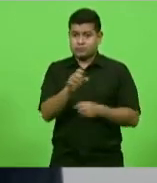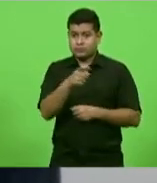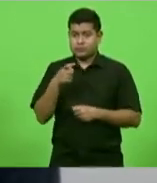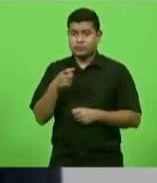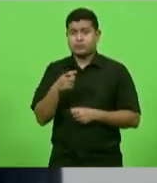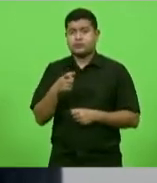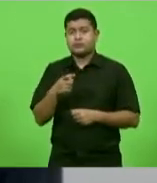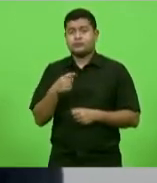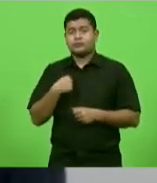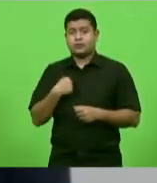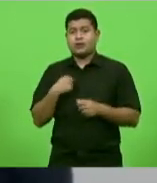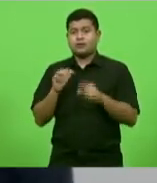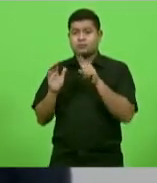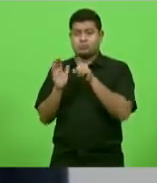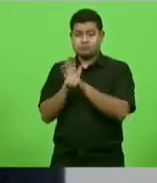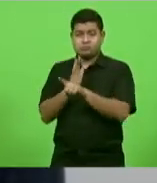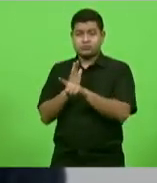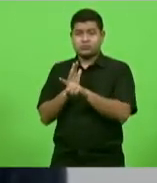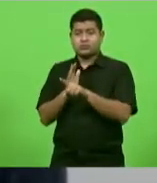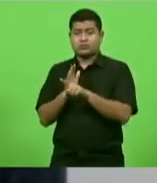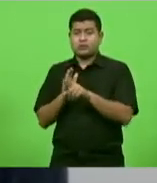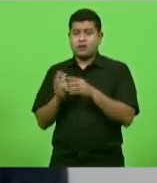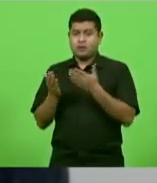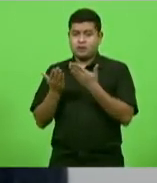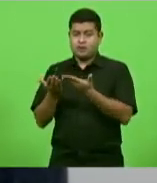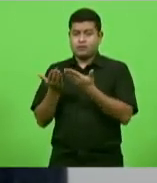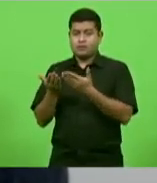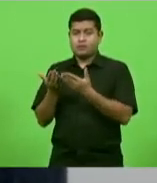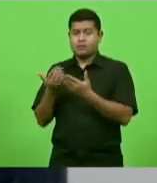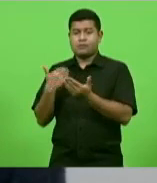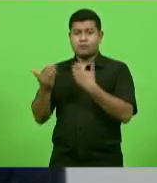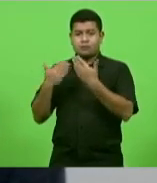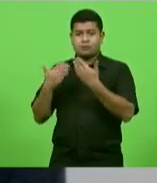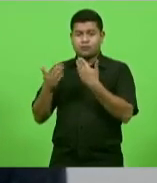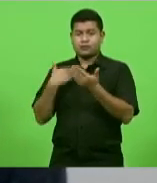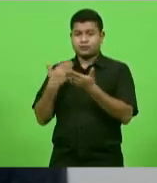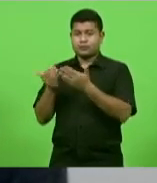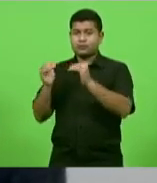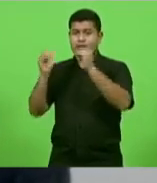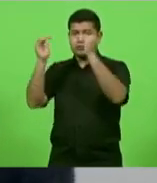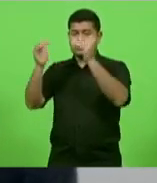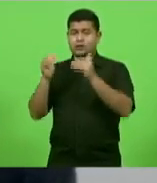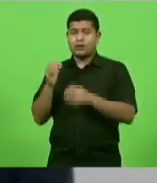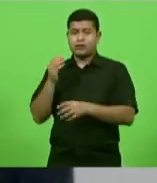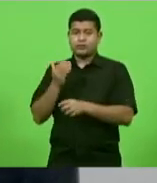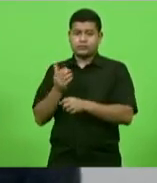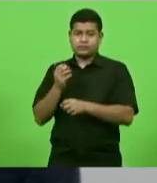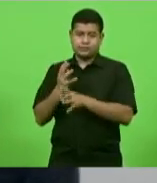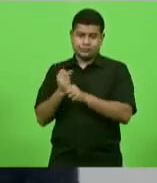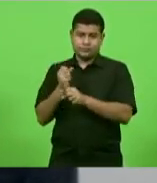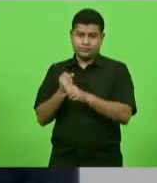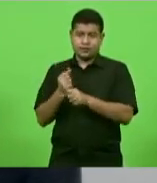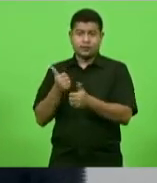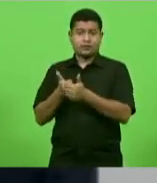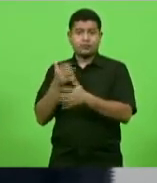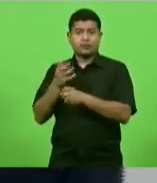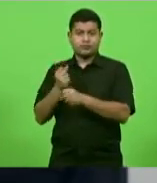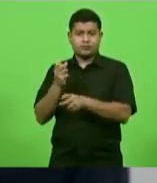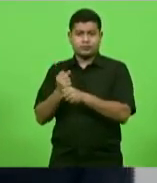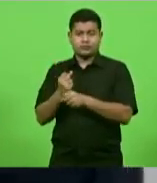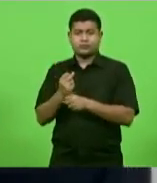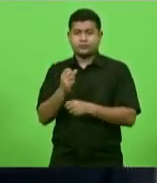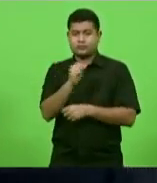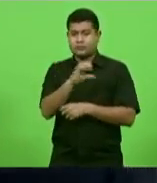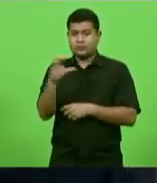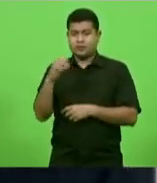então faria uma consulta formal àquela Autoridade de Contas do Estado de Santa Catarina, sobretudo para resguardar o erário, frente